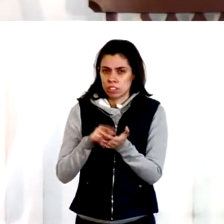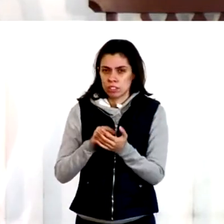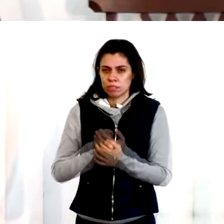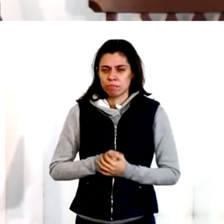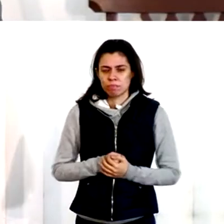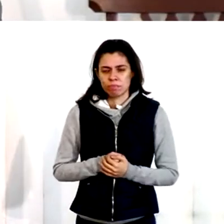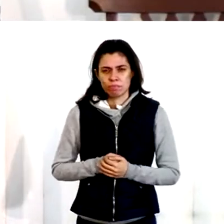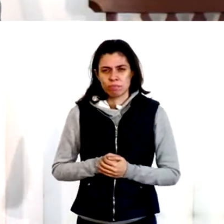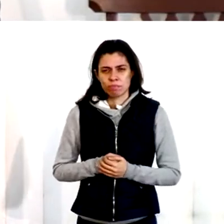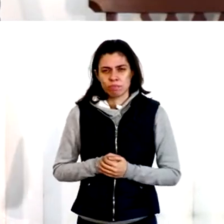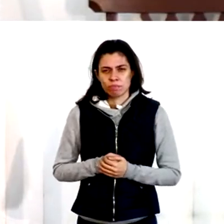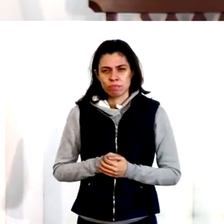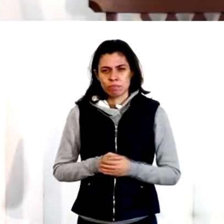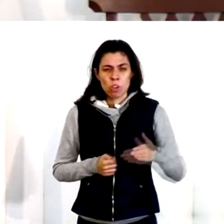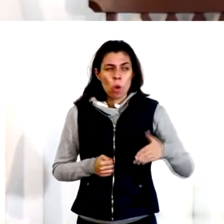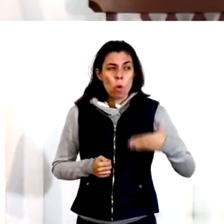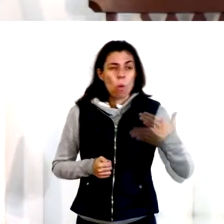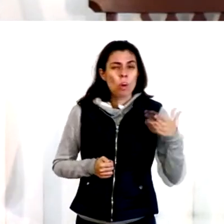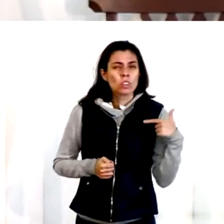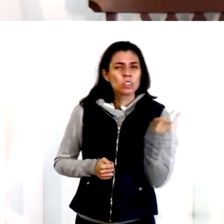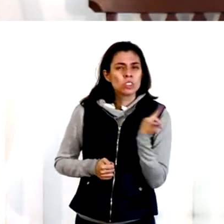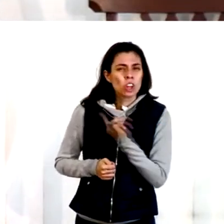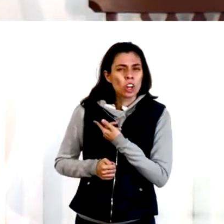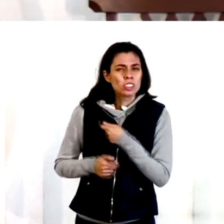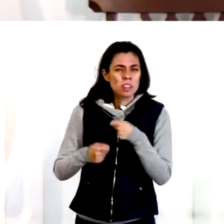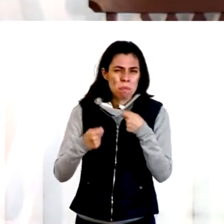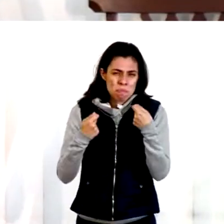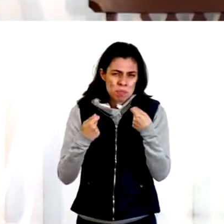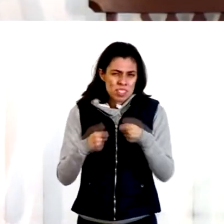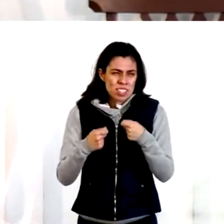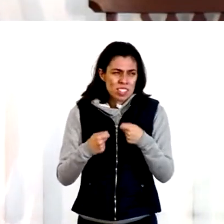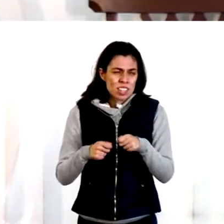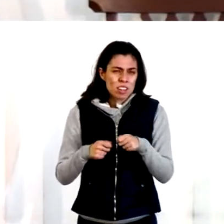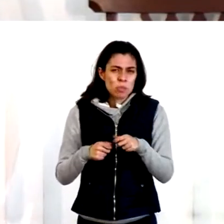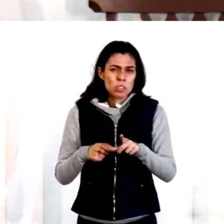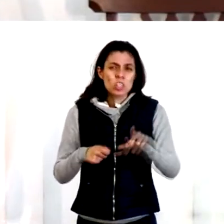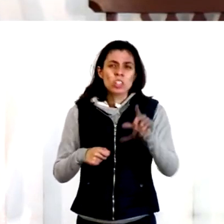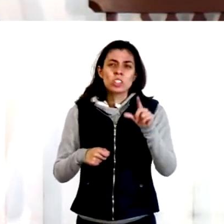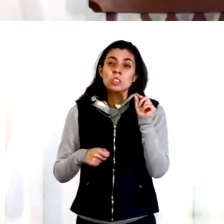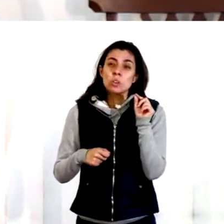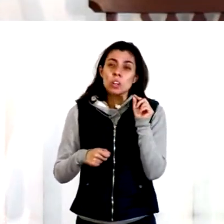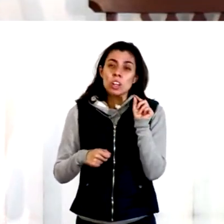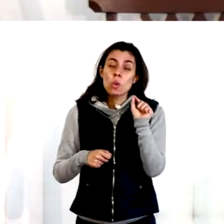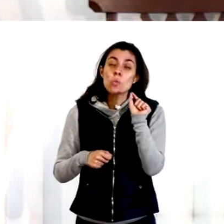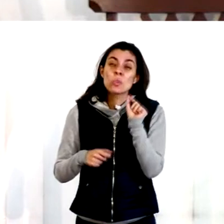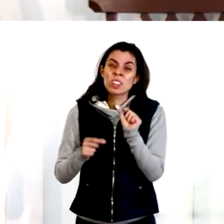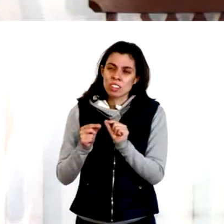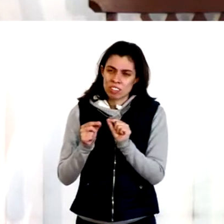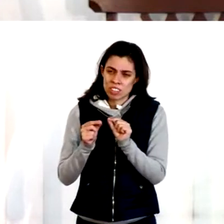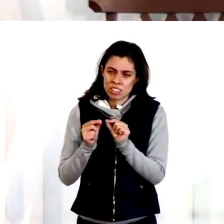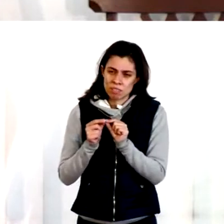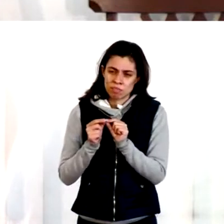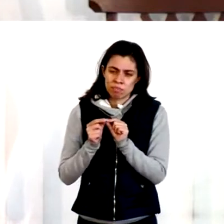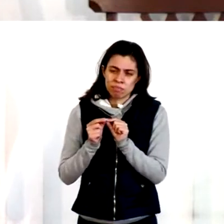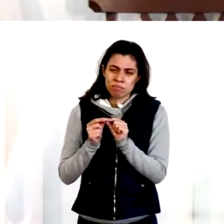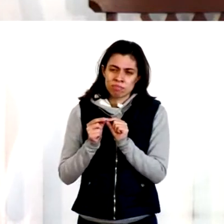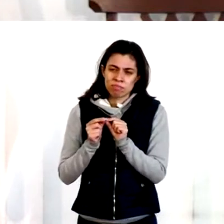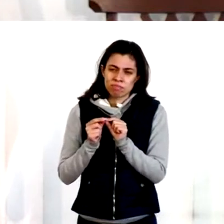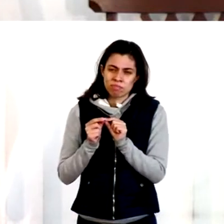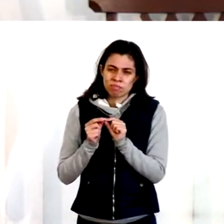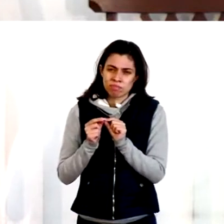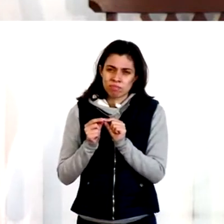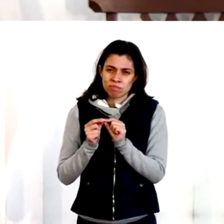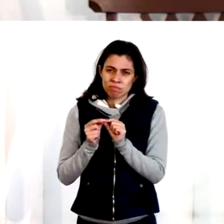uma resposta certa, o que nós fazemos? Temos orado? Temos lido a palavra? Isso vai mostrar o nosso